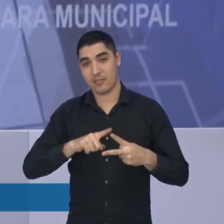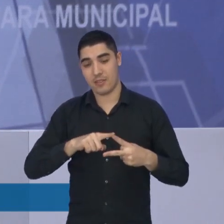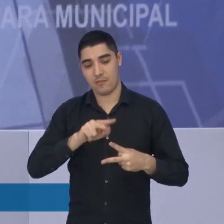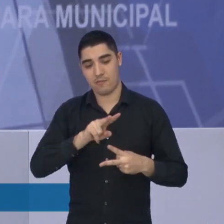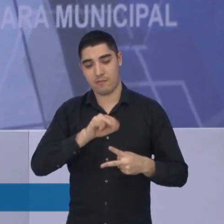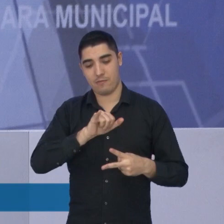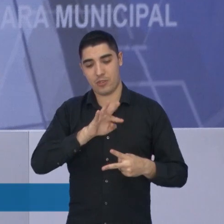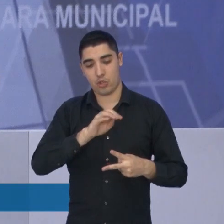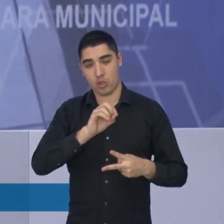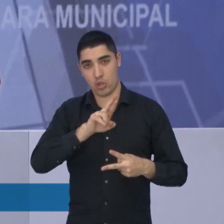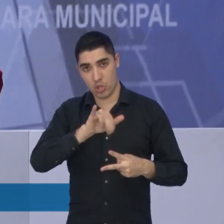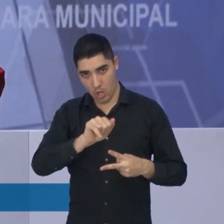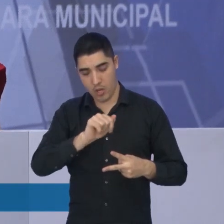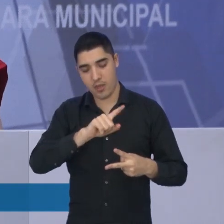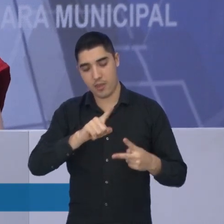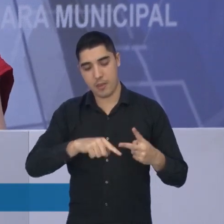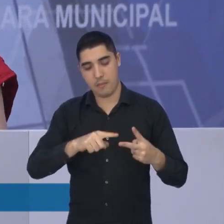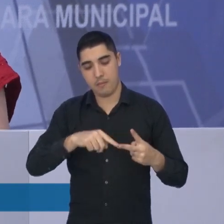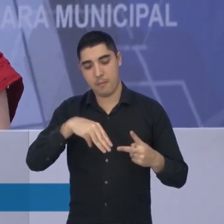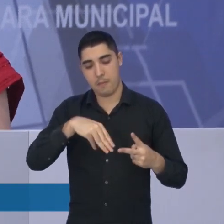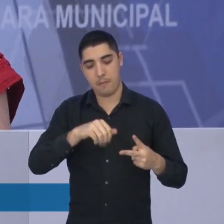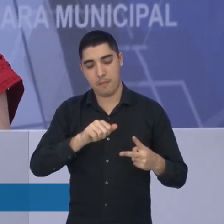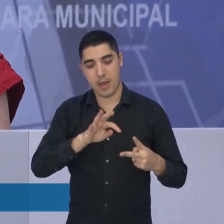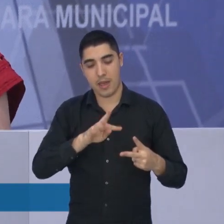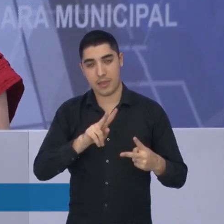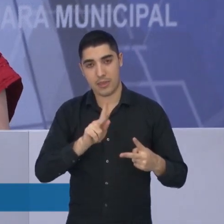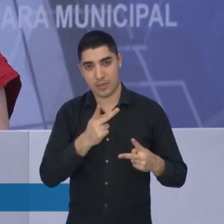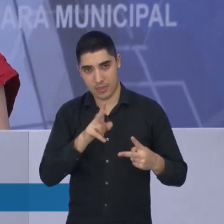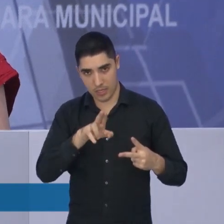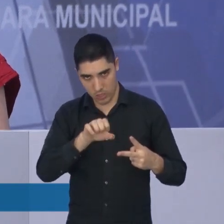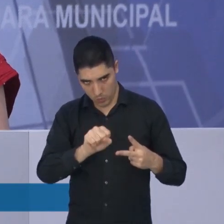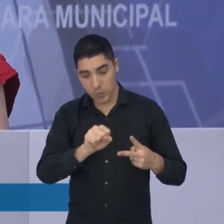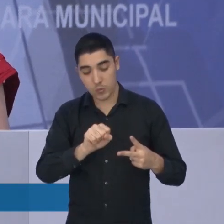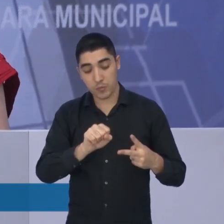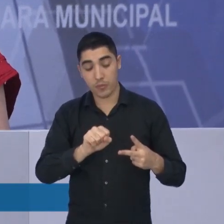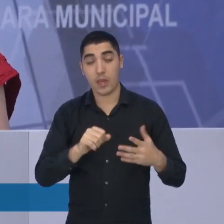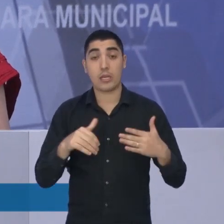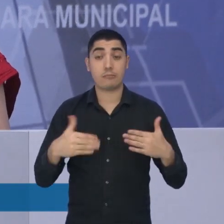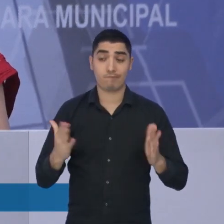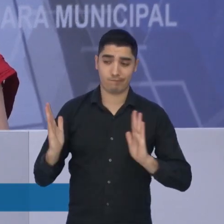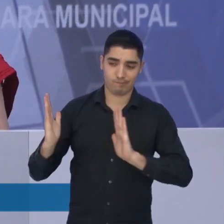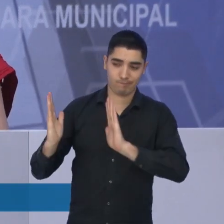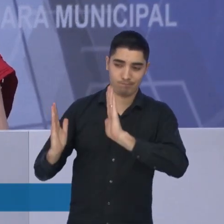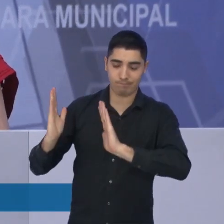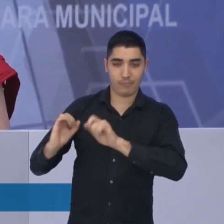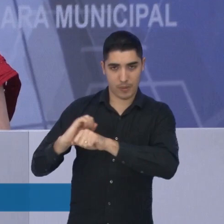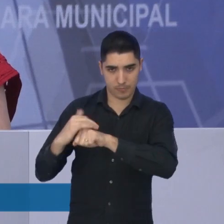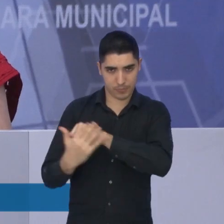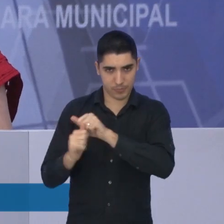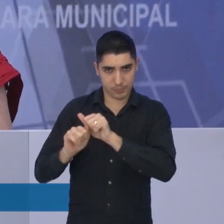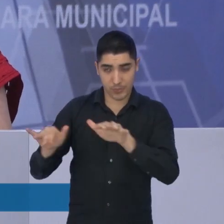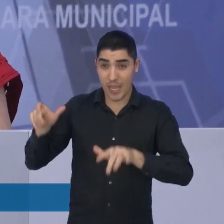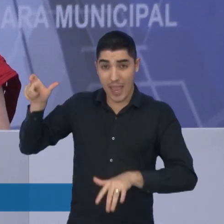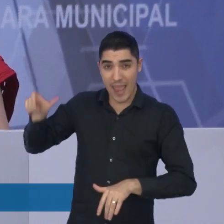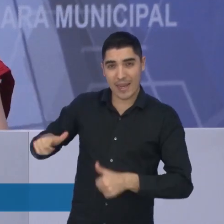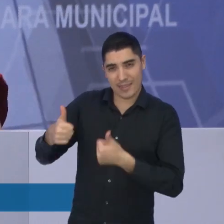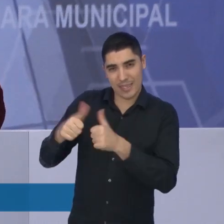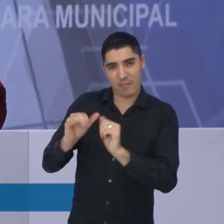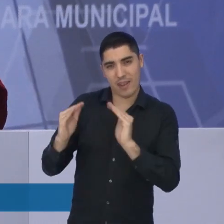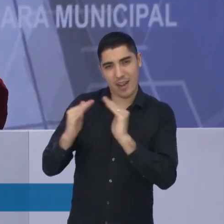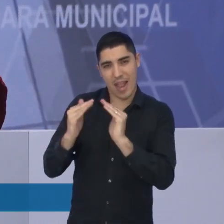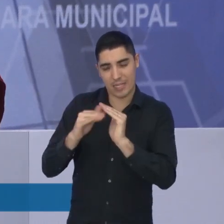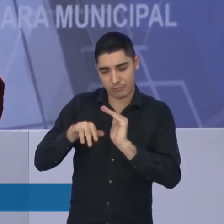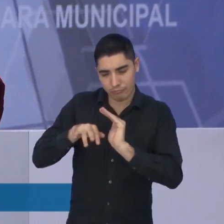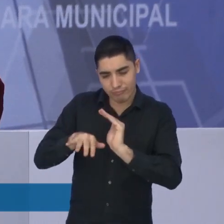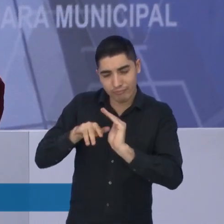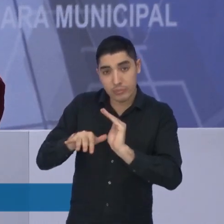e Matheus Correia. Durante a pandemia, aproveitou o trabalho remoto para se dedicar a um novo